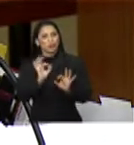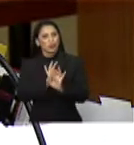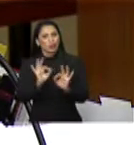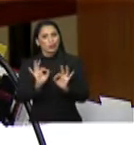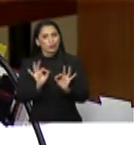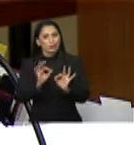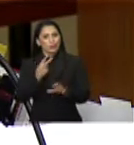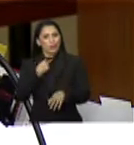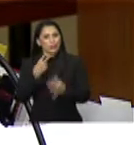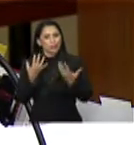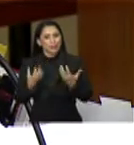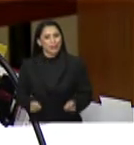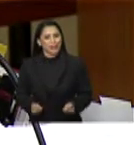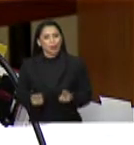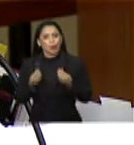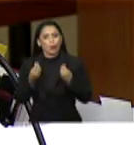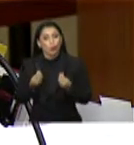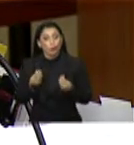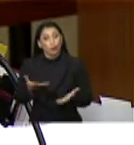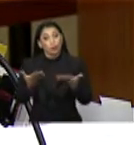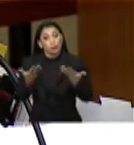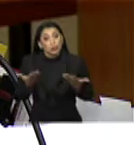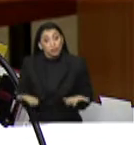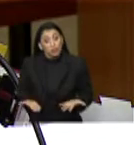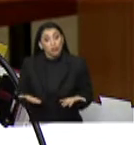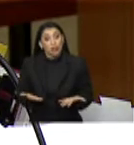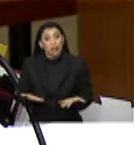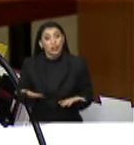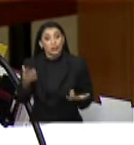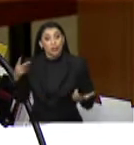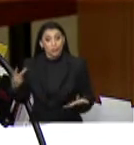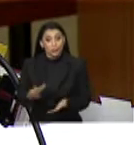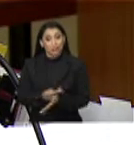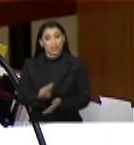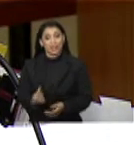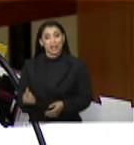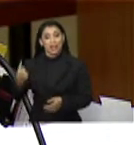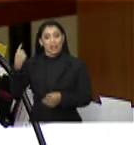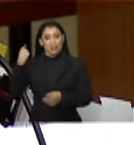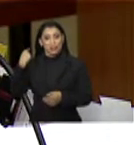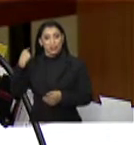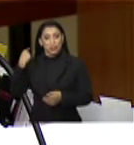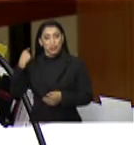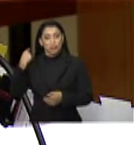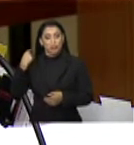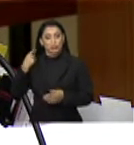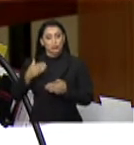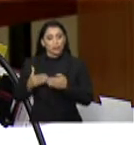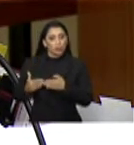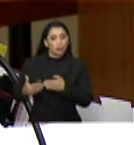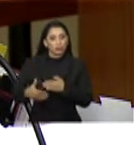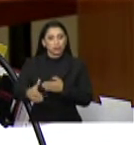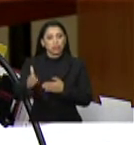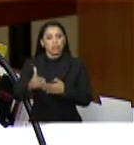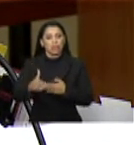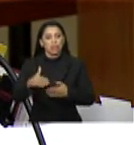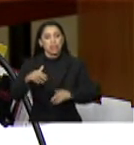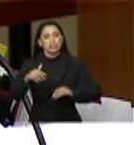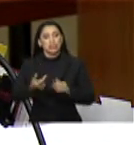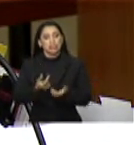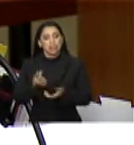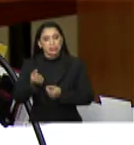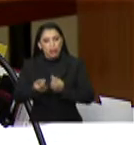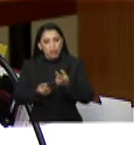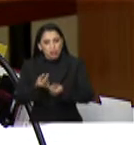inadmissível e esse era o objeto Porque a partir do surgimento dessas operações financeiras